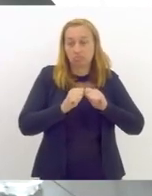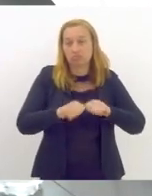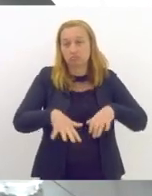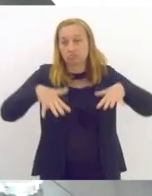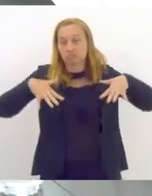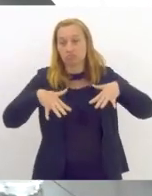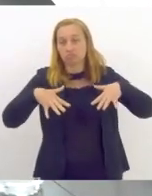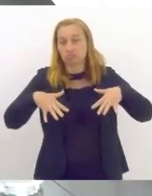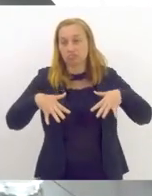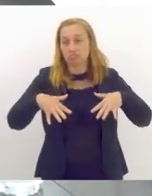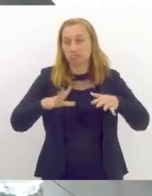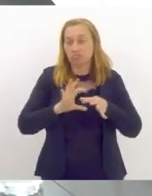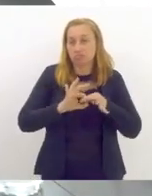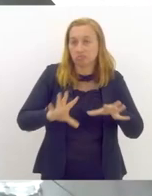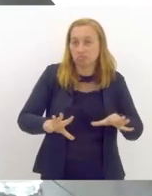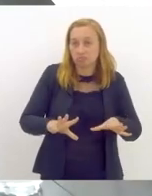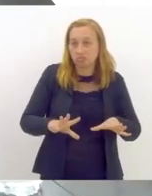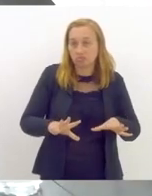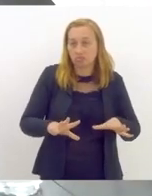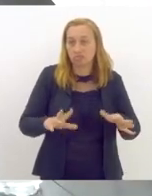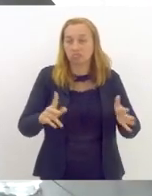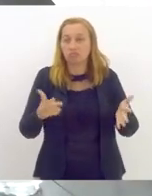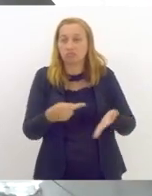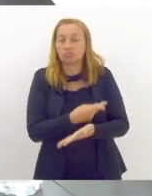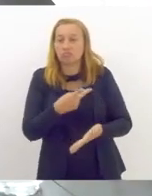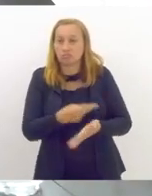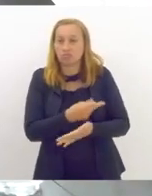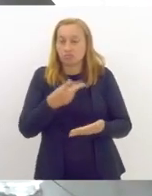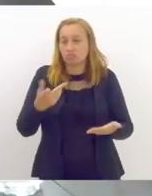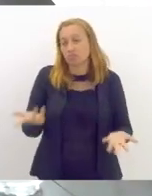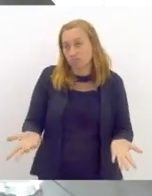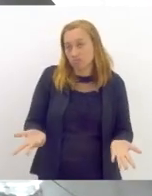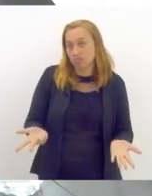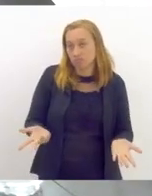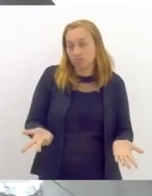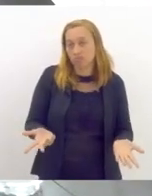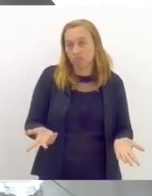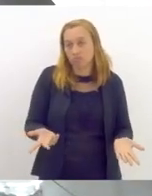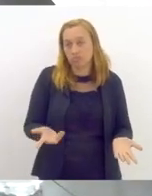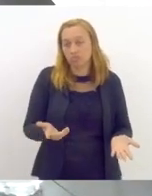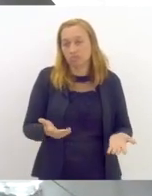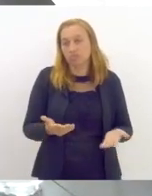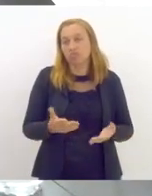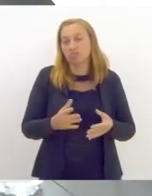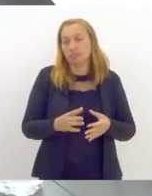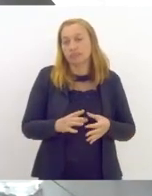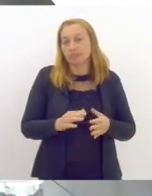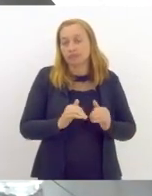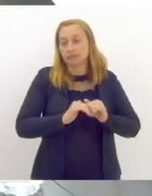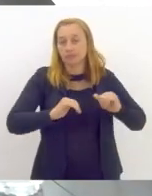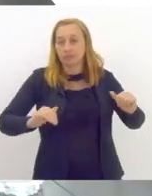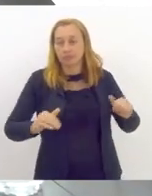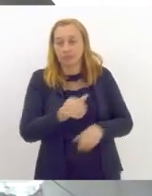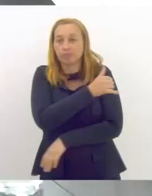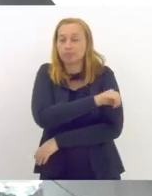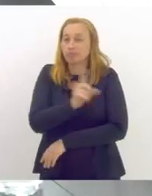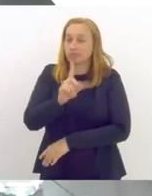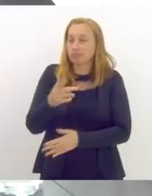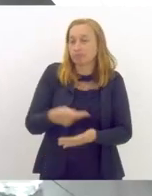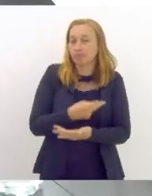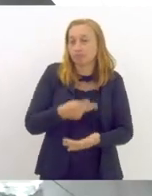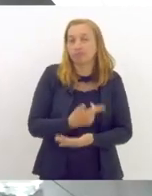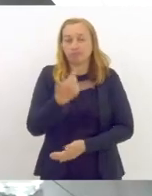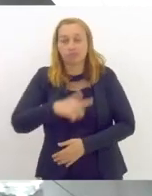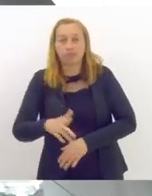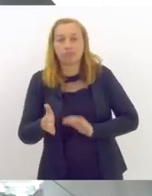absurdo de não botar o Rio de Janeiro na divisão do ICMS 96 então o que a gente não caia no erro novamente eu queria